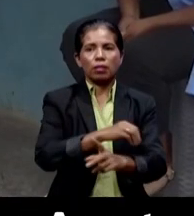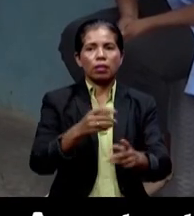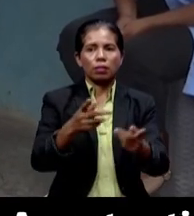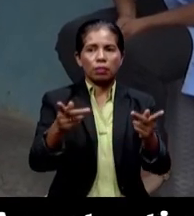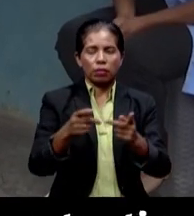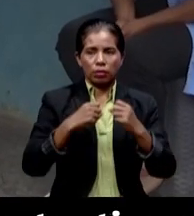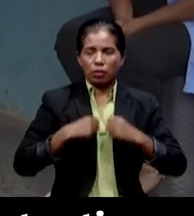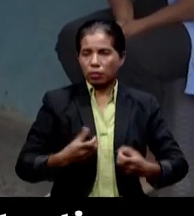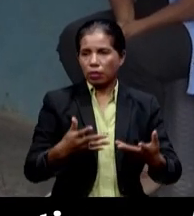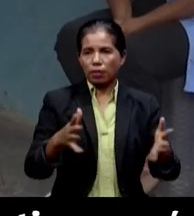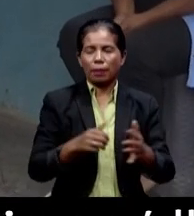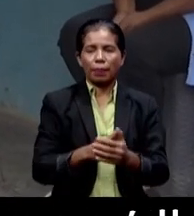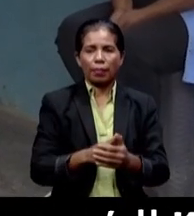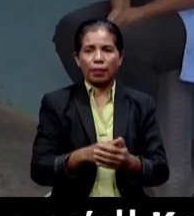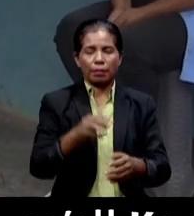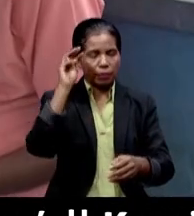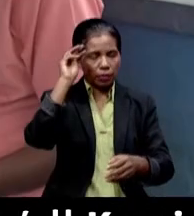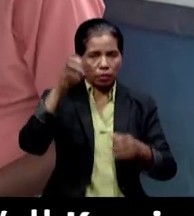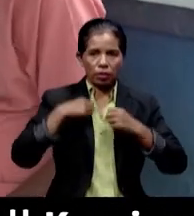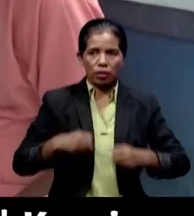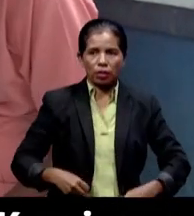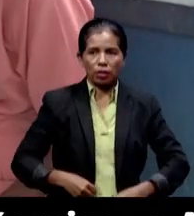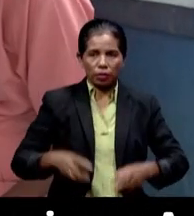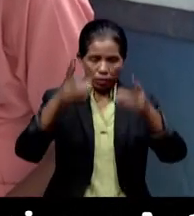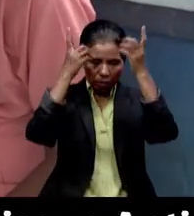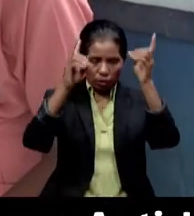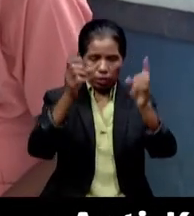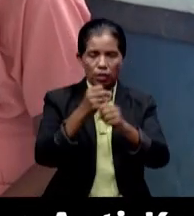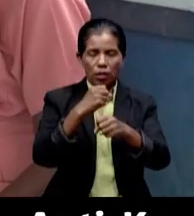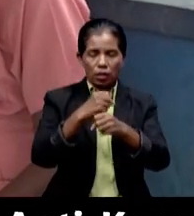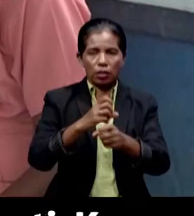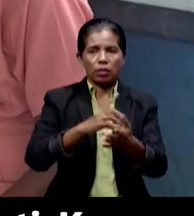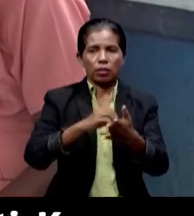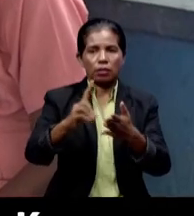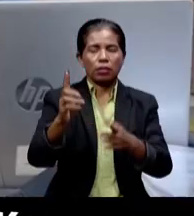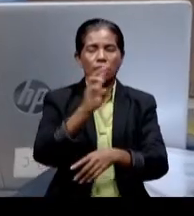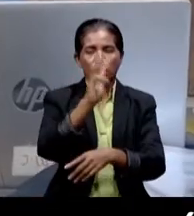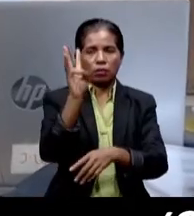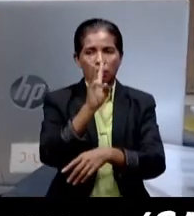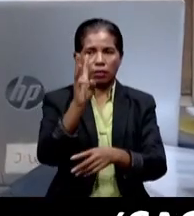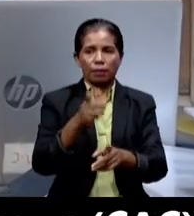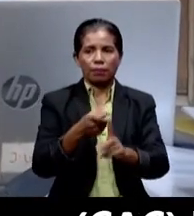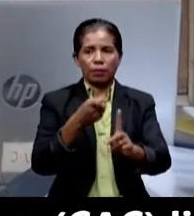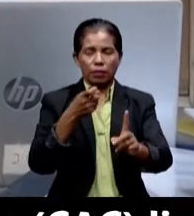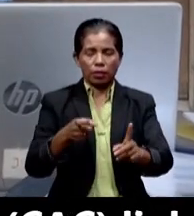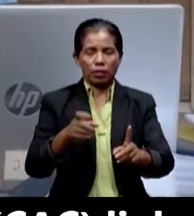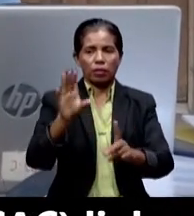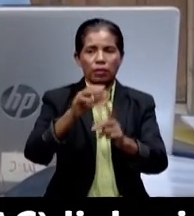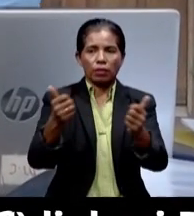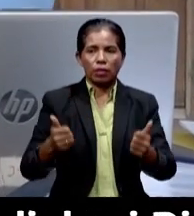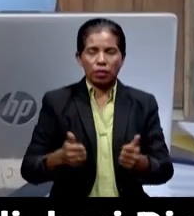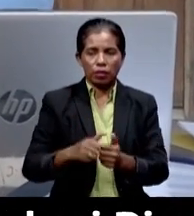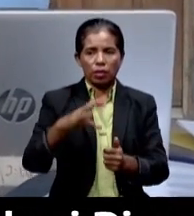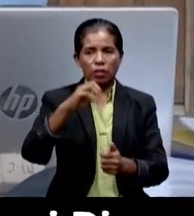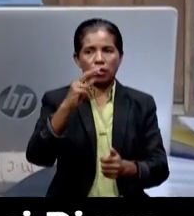saúde laiha. Consulta saúde ne Ministério Saúde decide halau ia cada semana ia loron quarta. O situação ne sefi aldeia